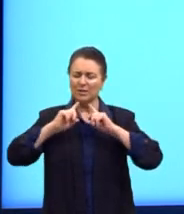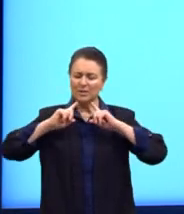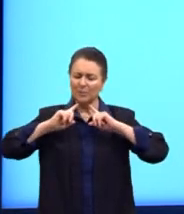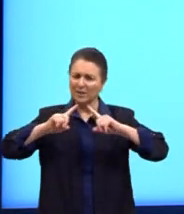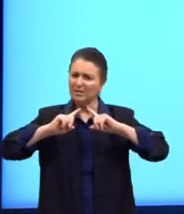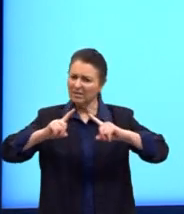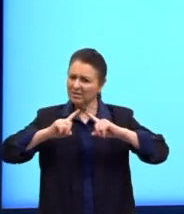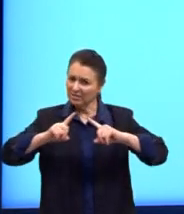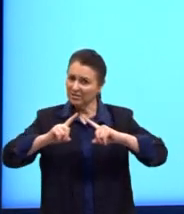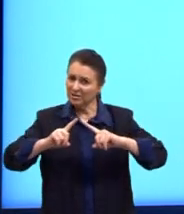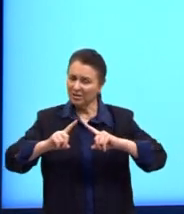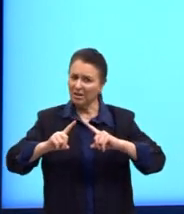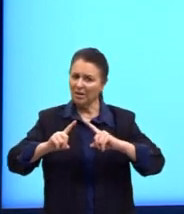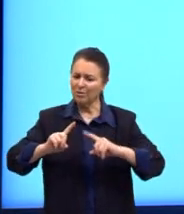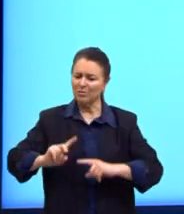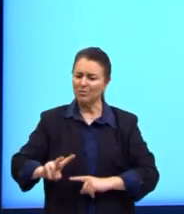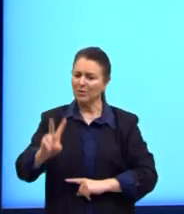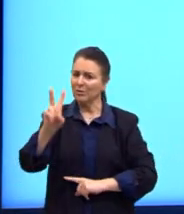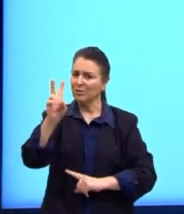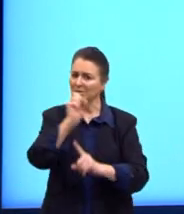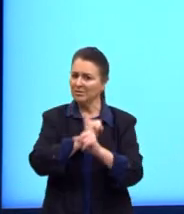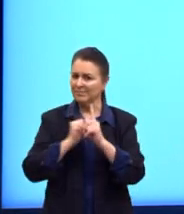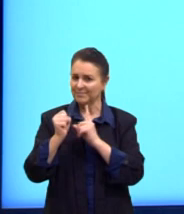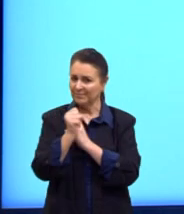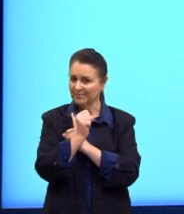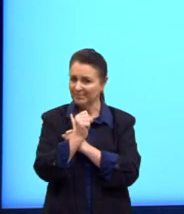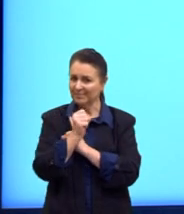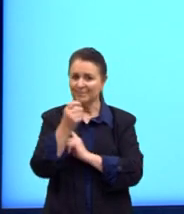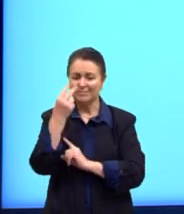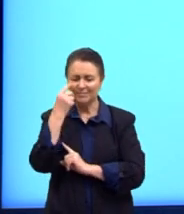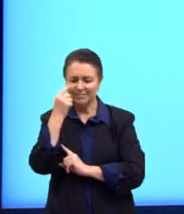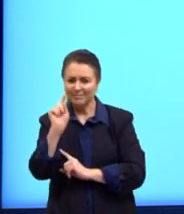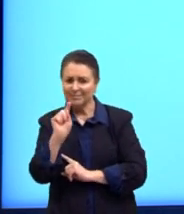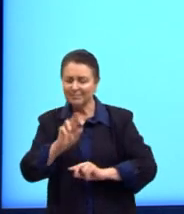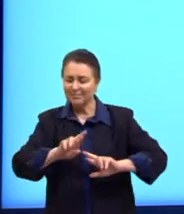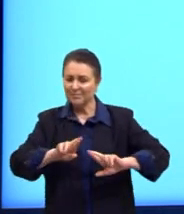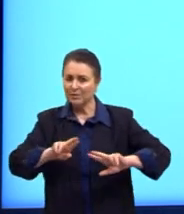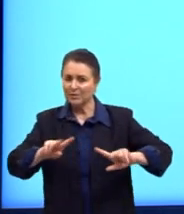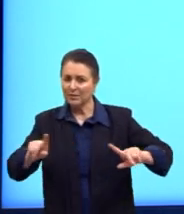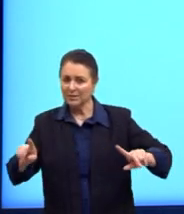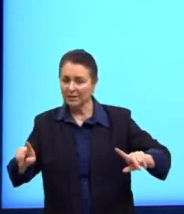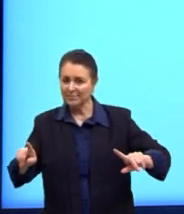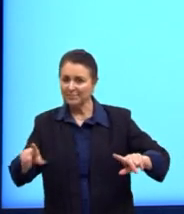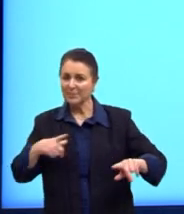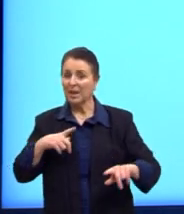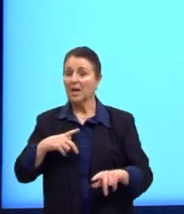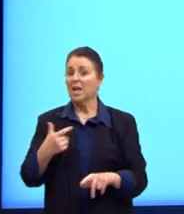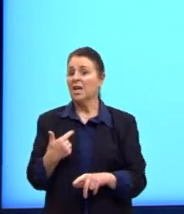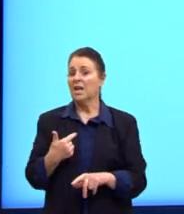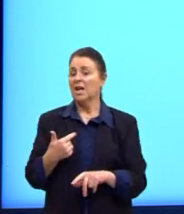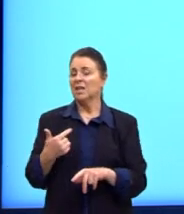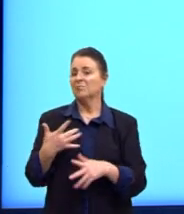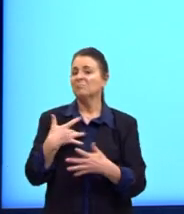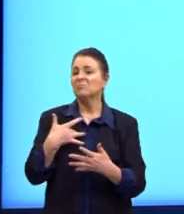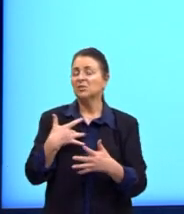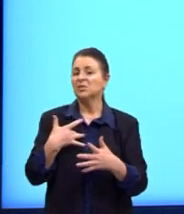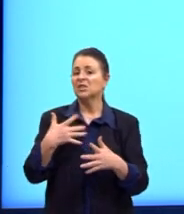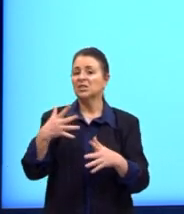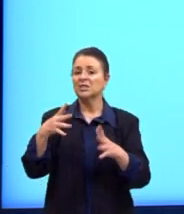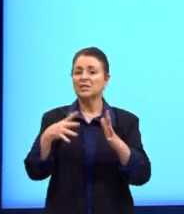valores sociais tá olha a diferença entre satirizar questões